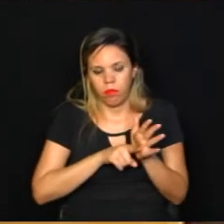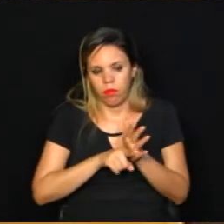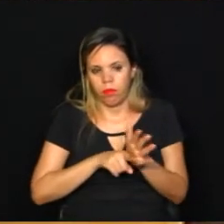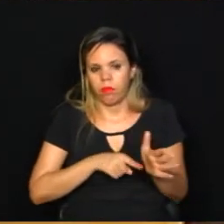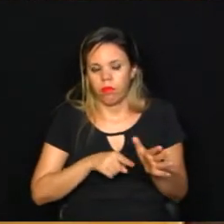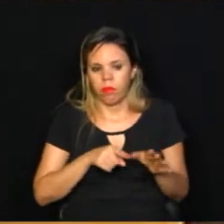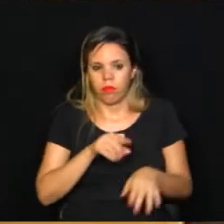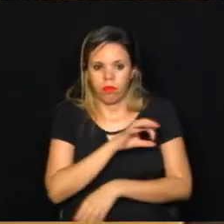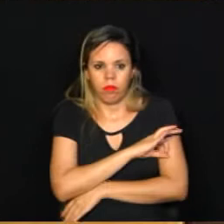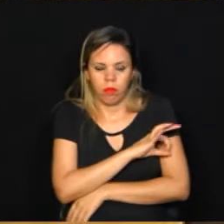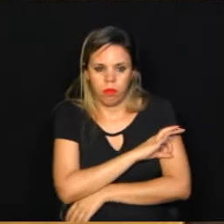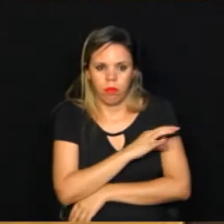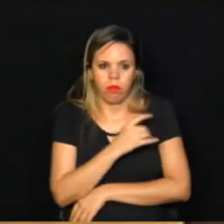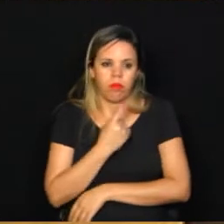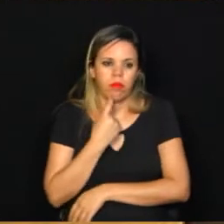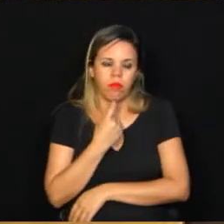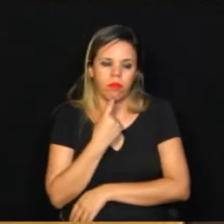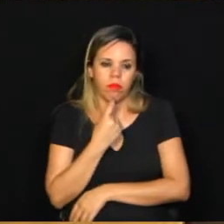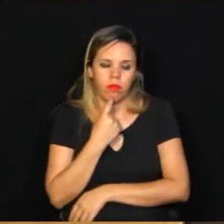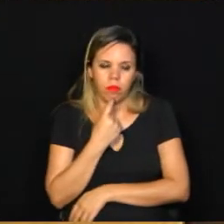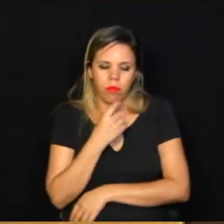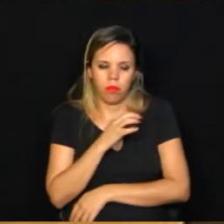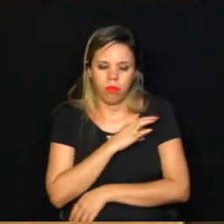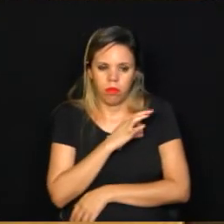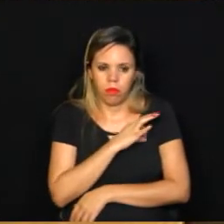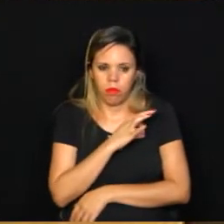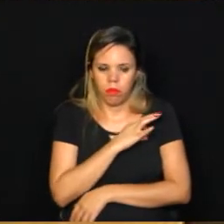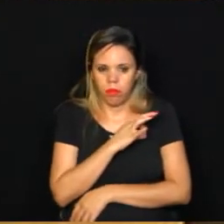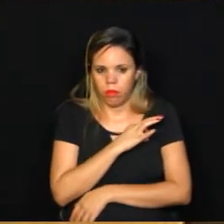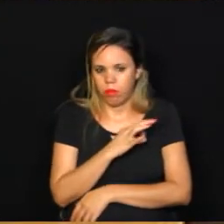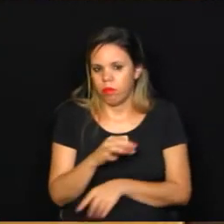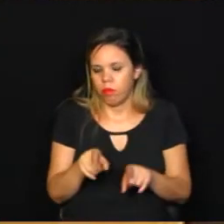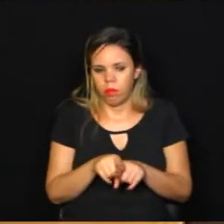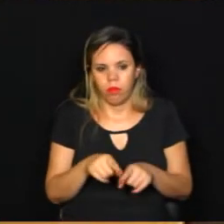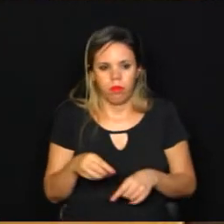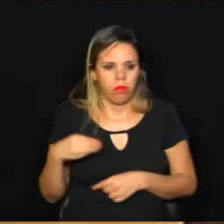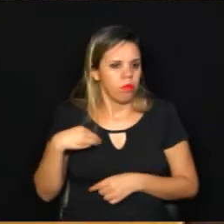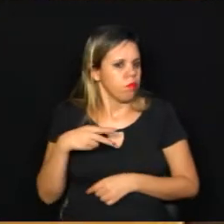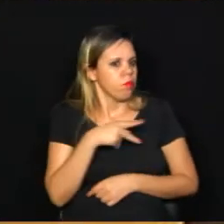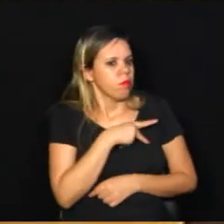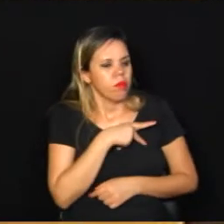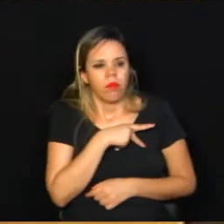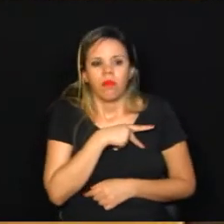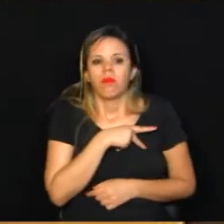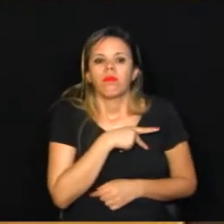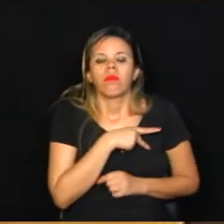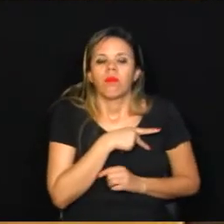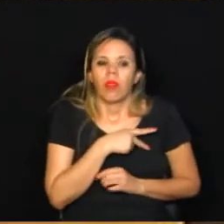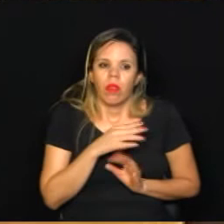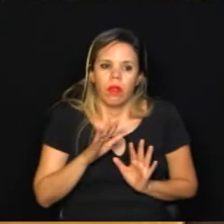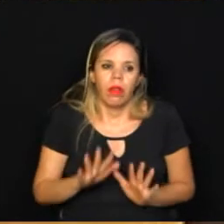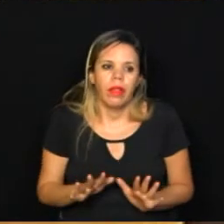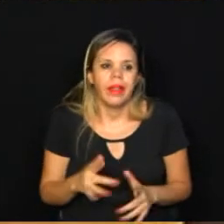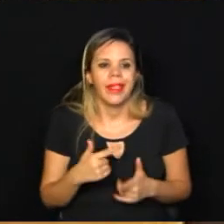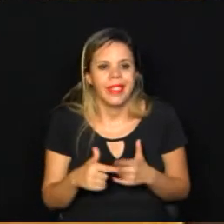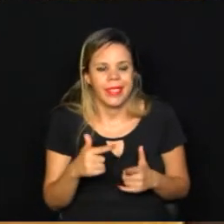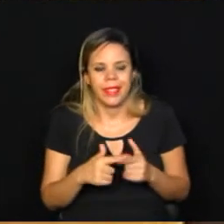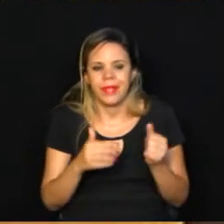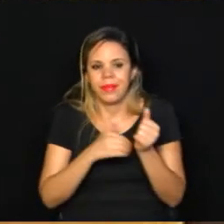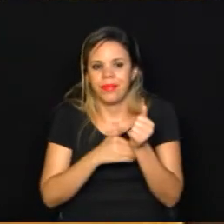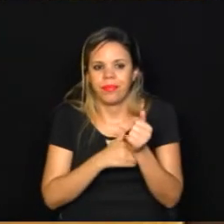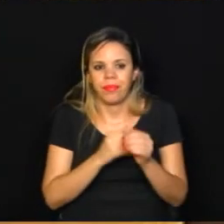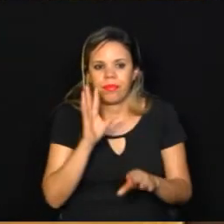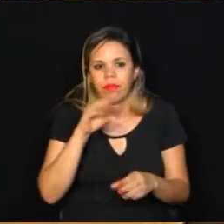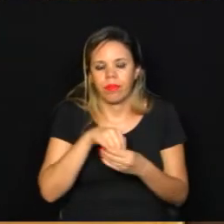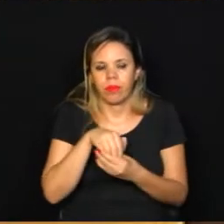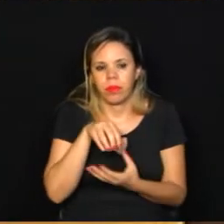pela Prefeitura de Campinas, pela Polícia Civil e pelo Ministério Público. é um caso que está em segredo de